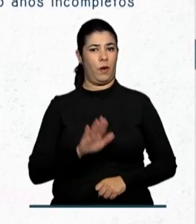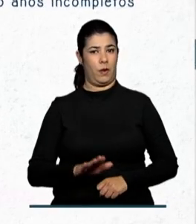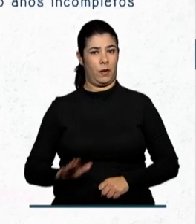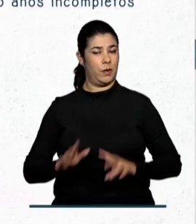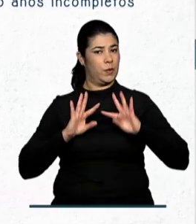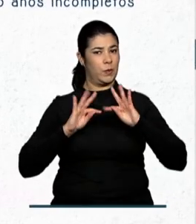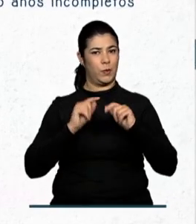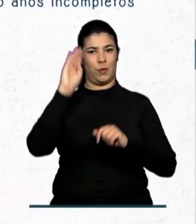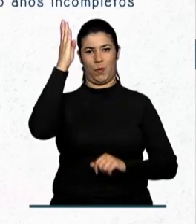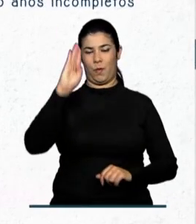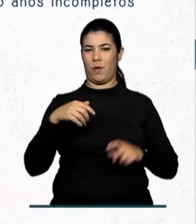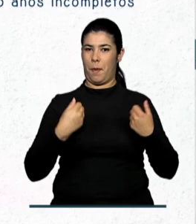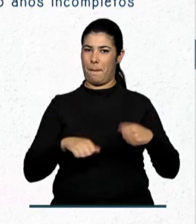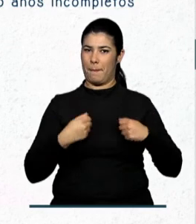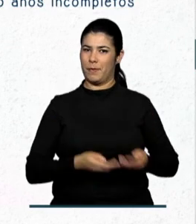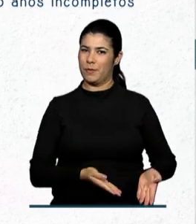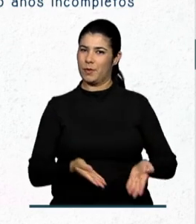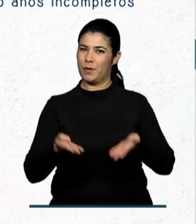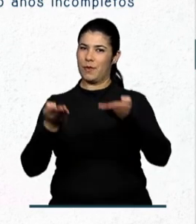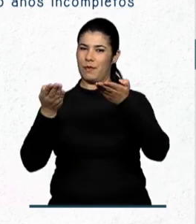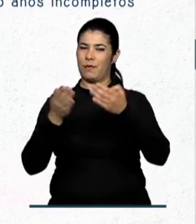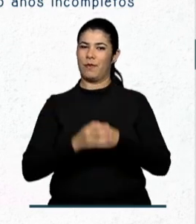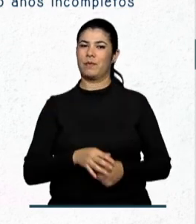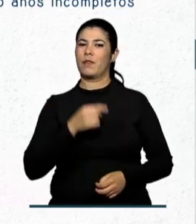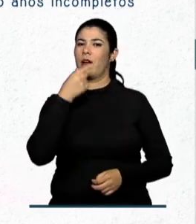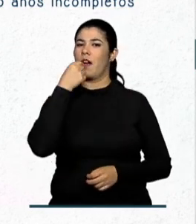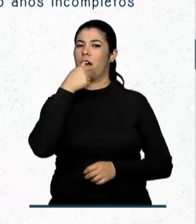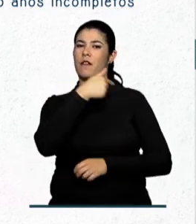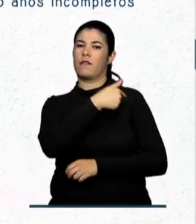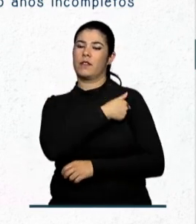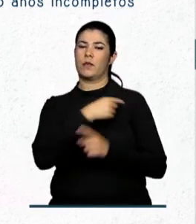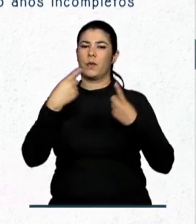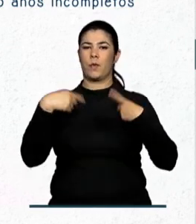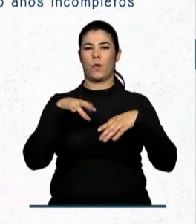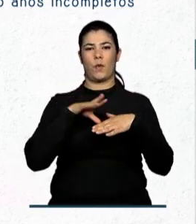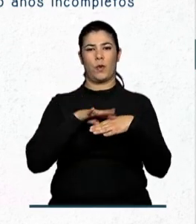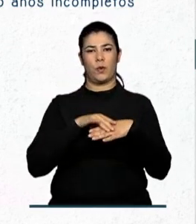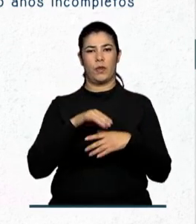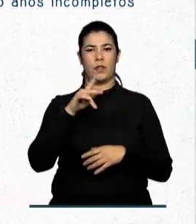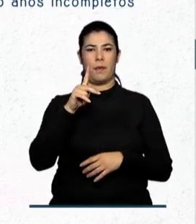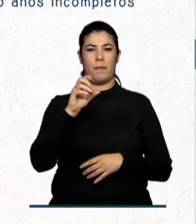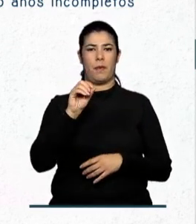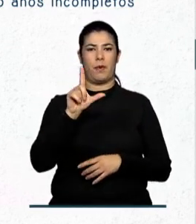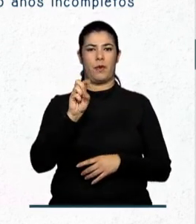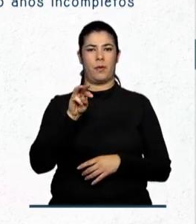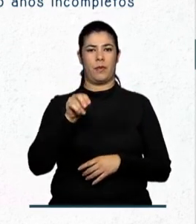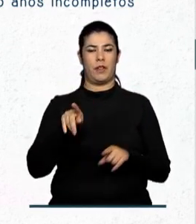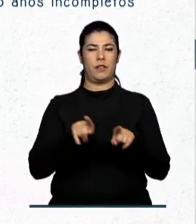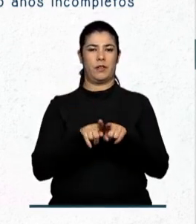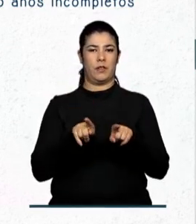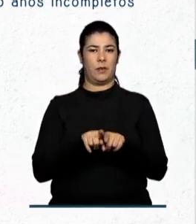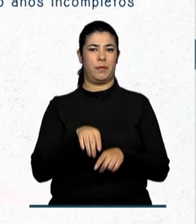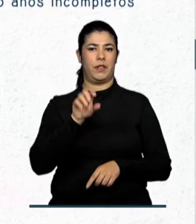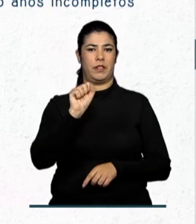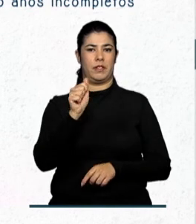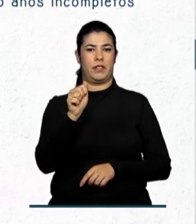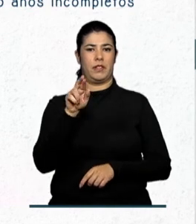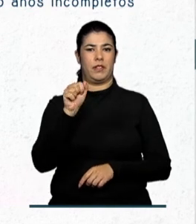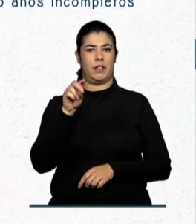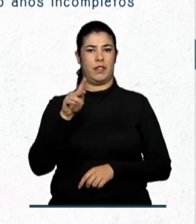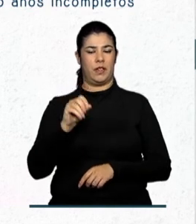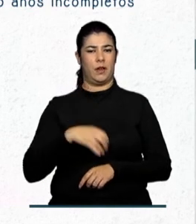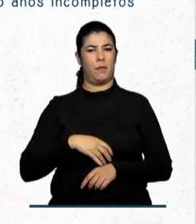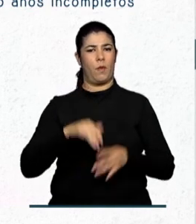crianças de todo o país devem ser levadas para tomar as vacinas contra poliomielite e Sarampo a campanha Nacional de